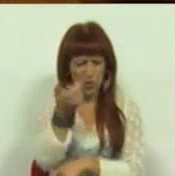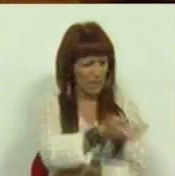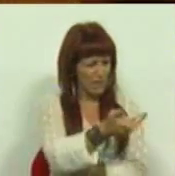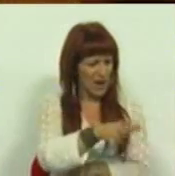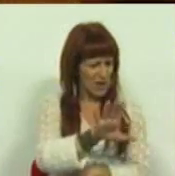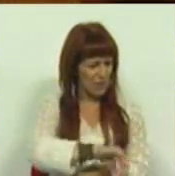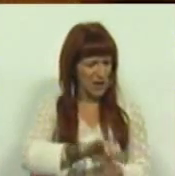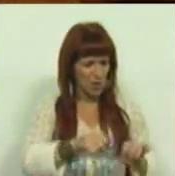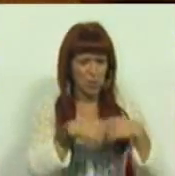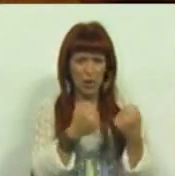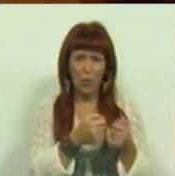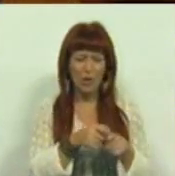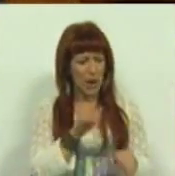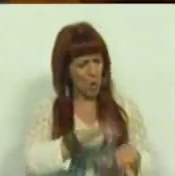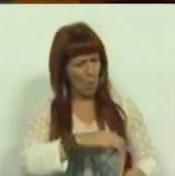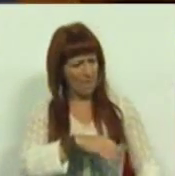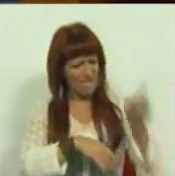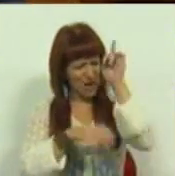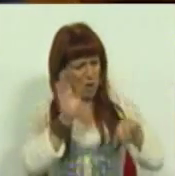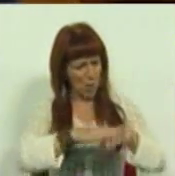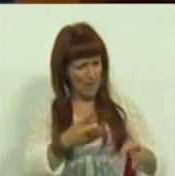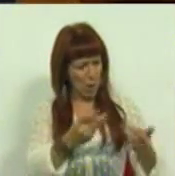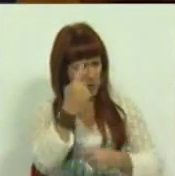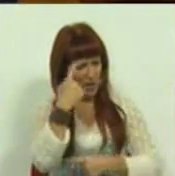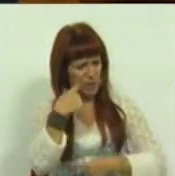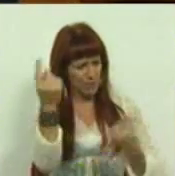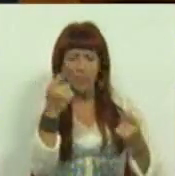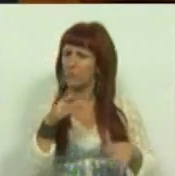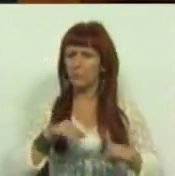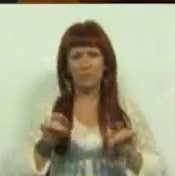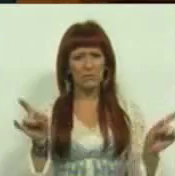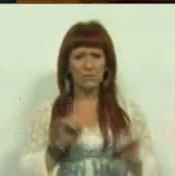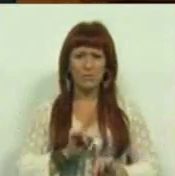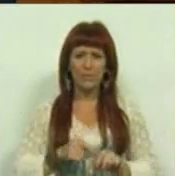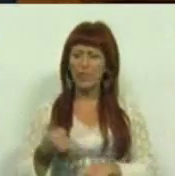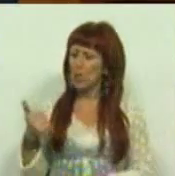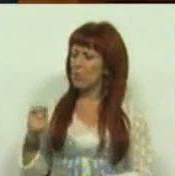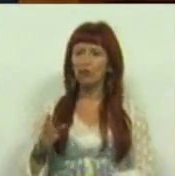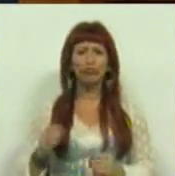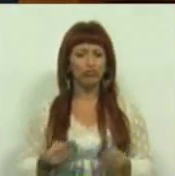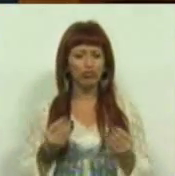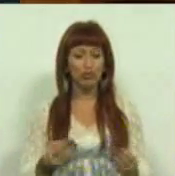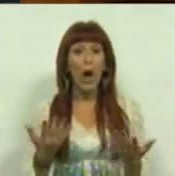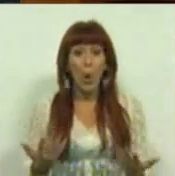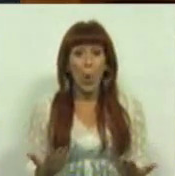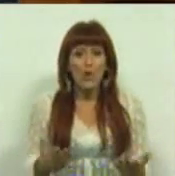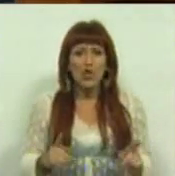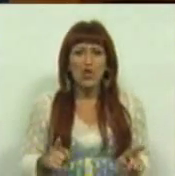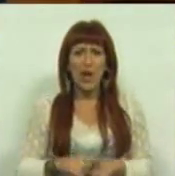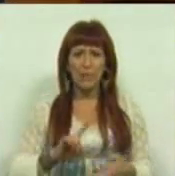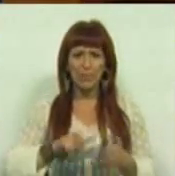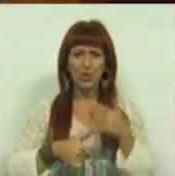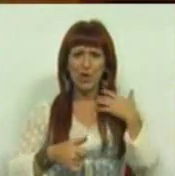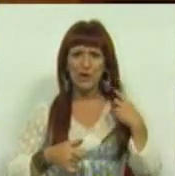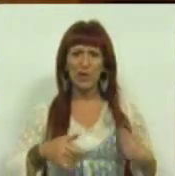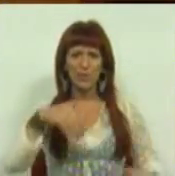da sociedade o bode expiatório das contas públicas. Não é aceitável. O Bloco de Esquerda já entregou hoje mesmo um projeto